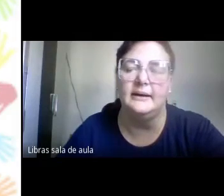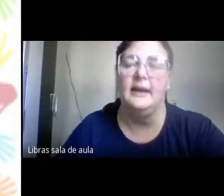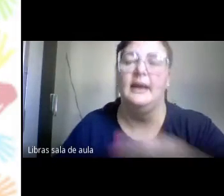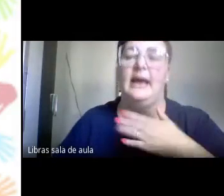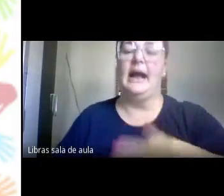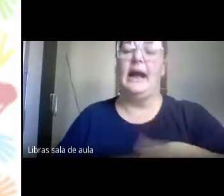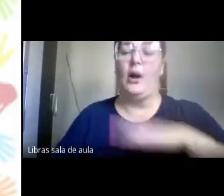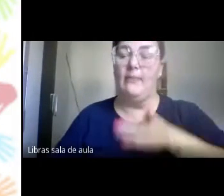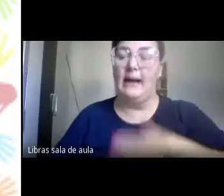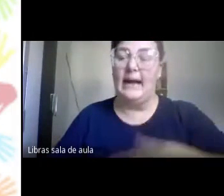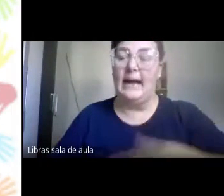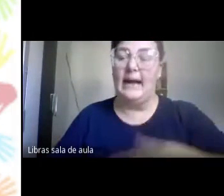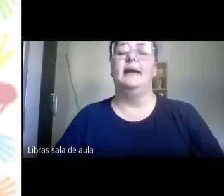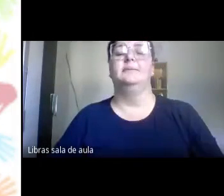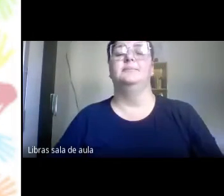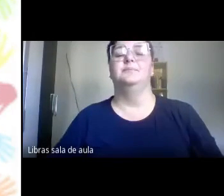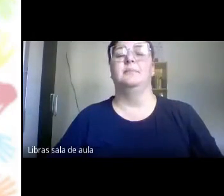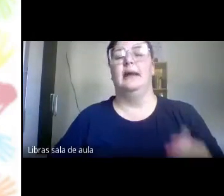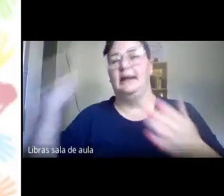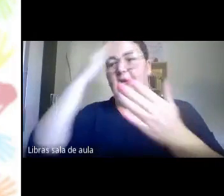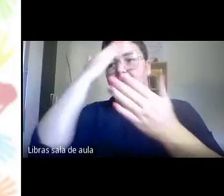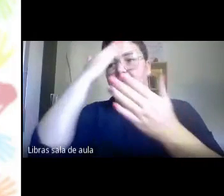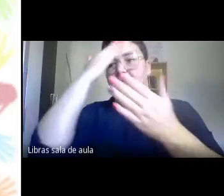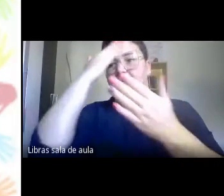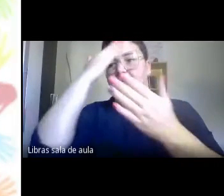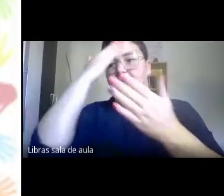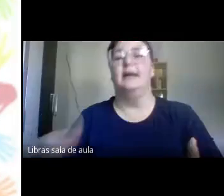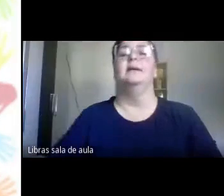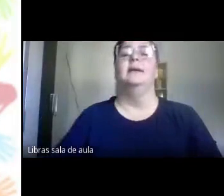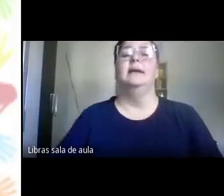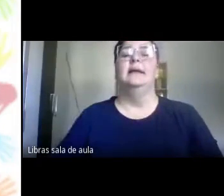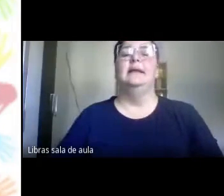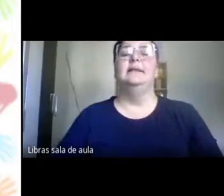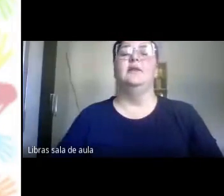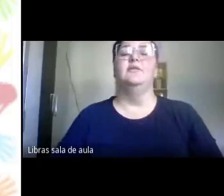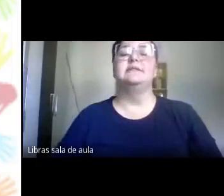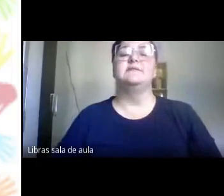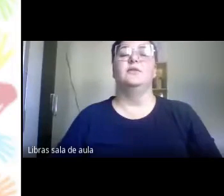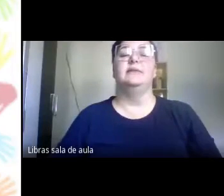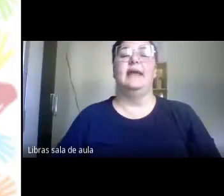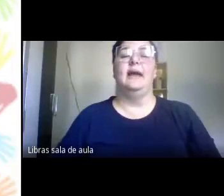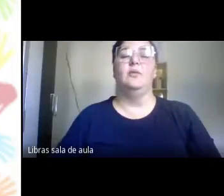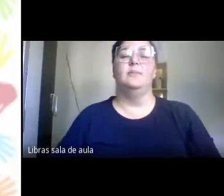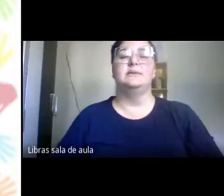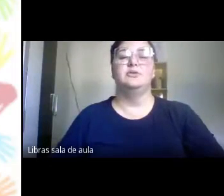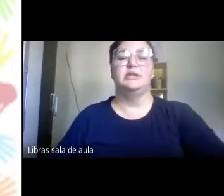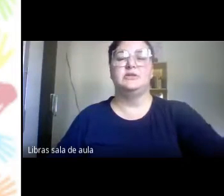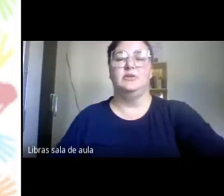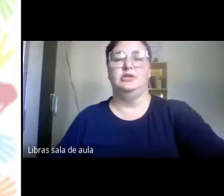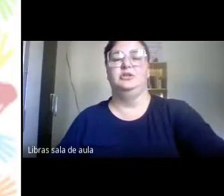acabar, acalmar, acreditar. Então, vocês vão ter